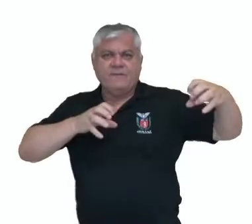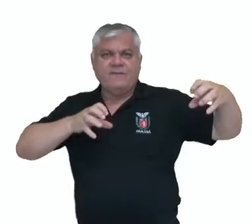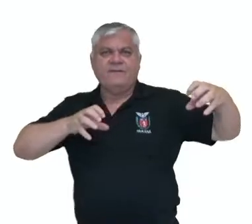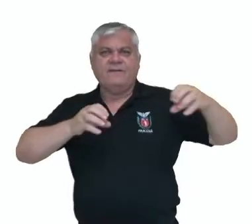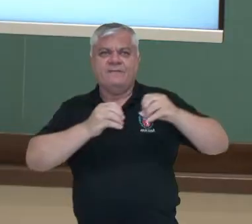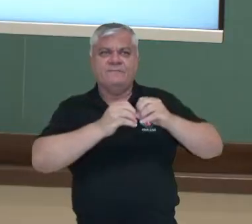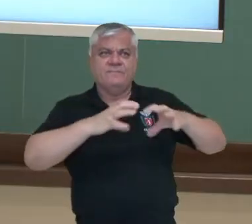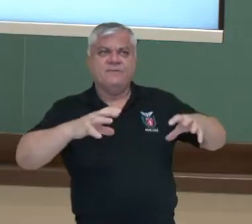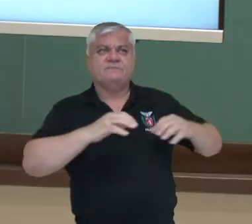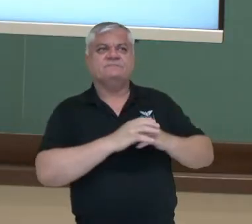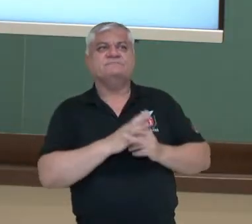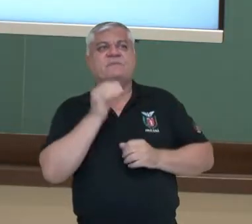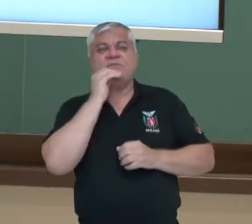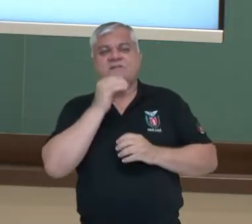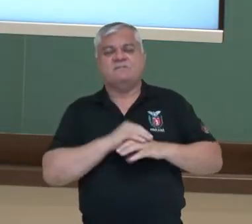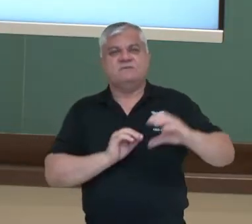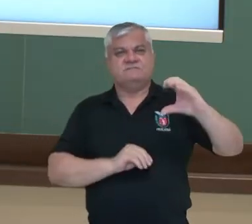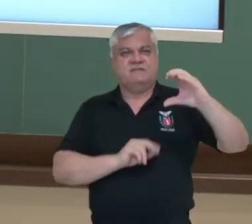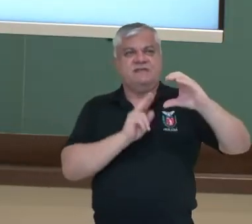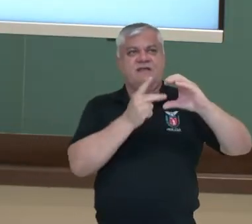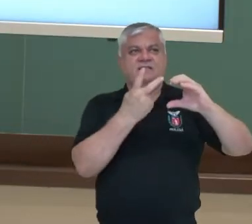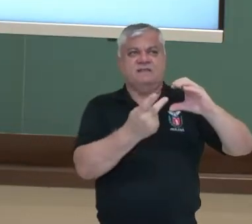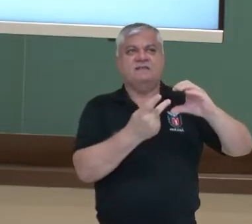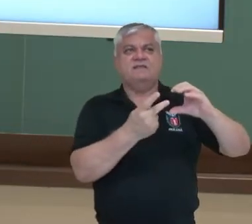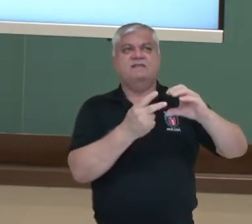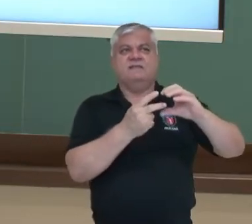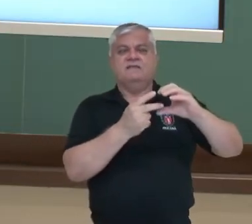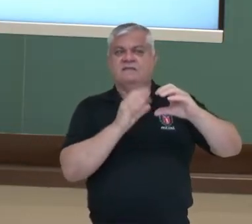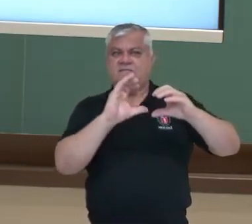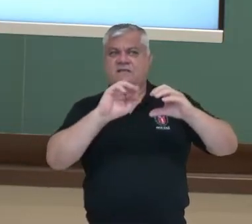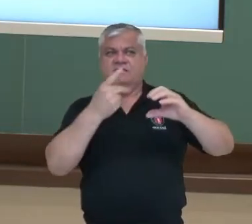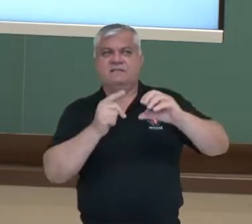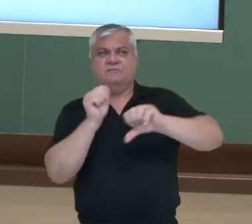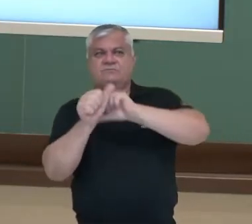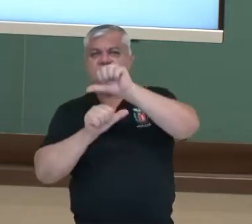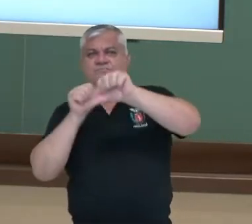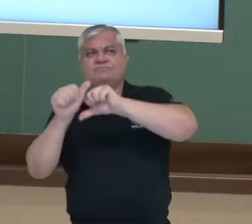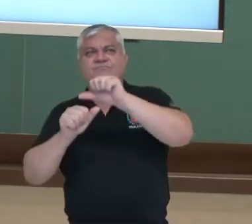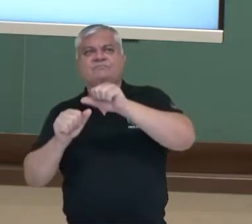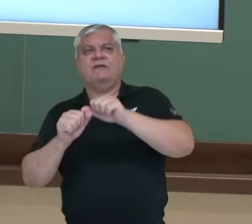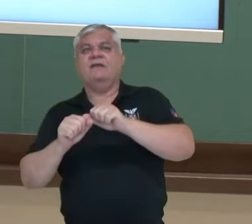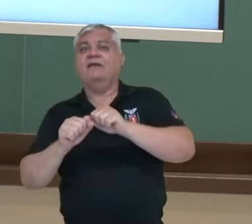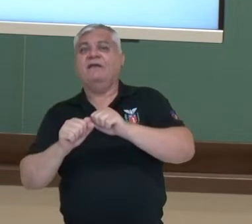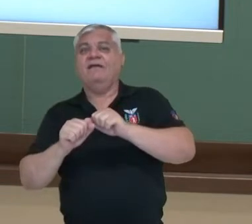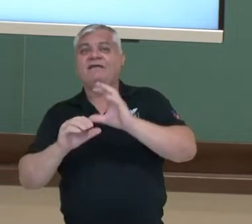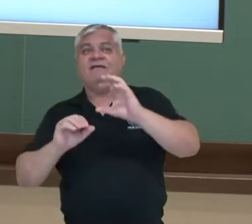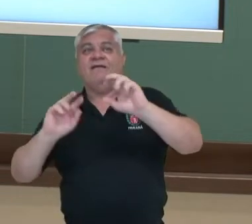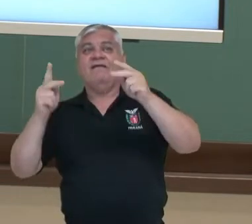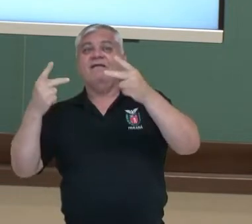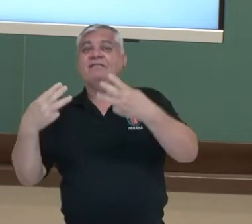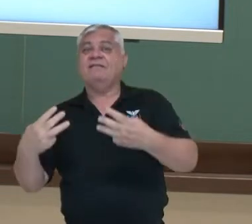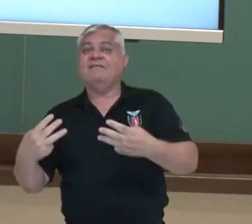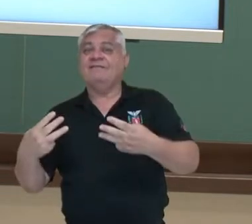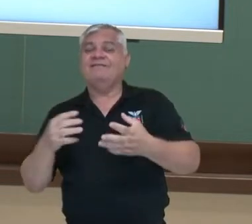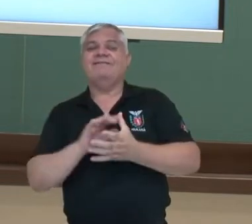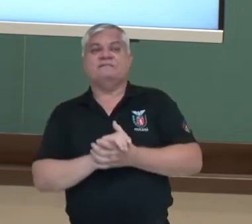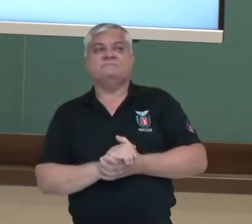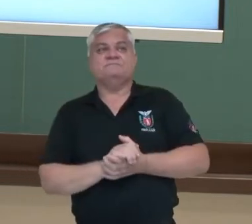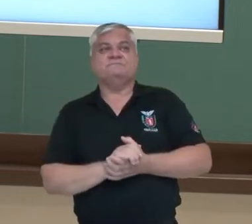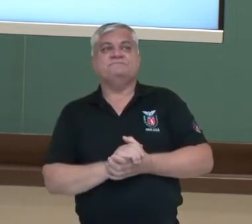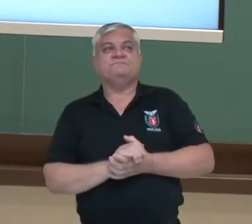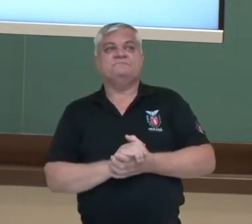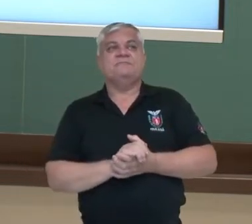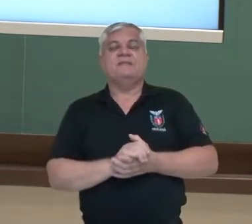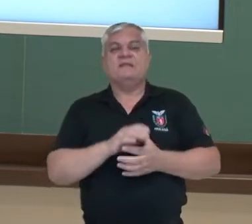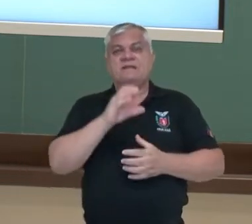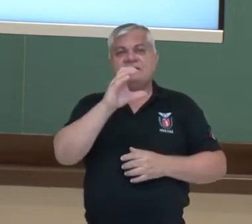O etano, houve a quebra dessa ligação química e aqui a formação dos dois radicais. E a